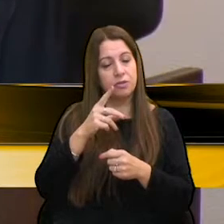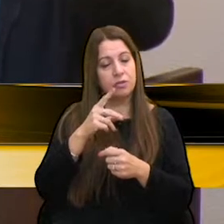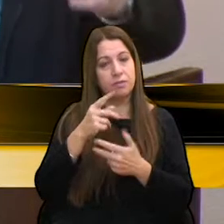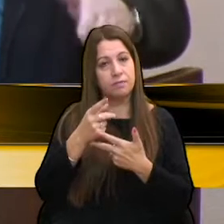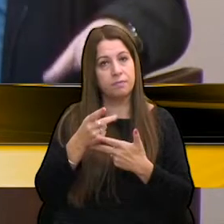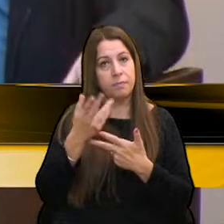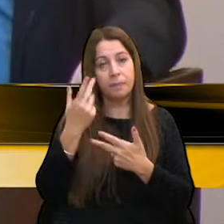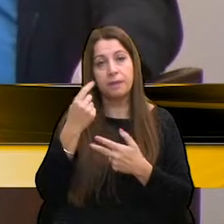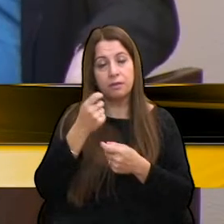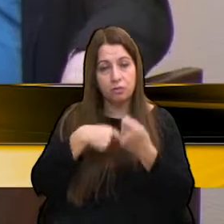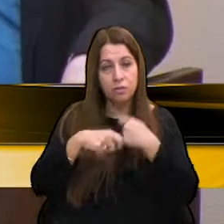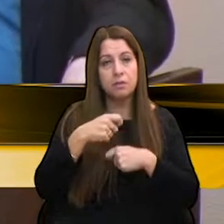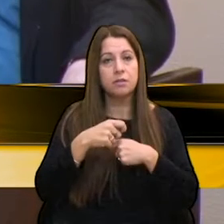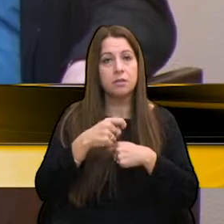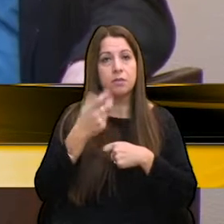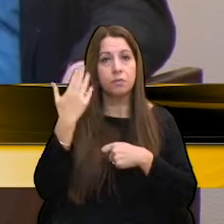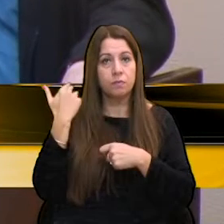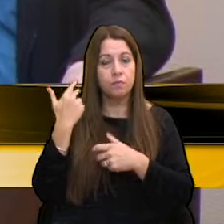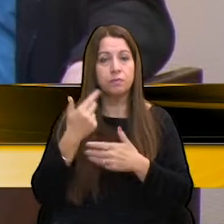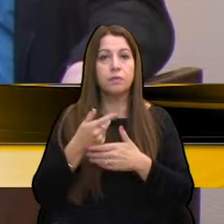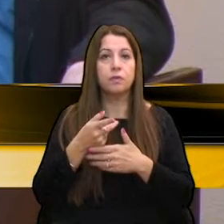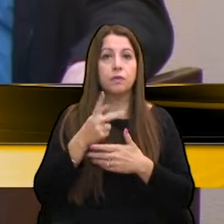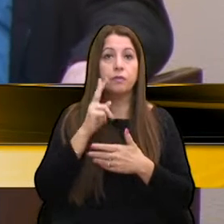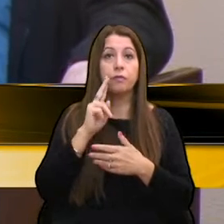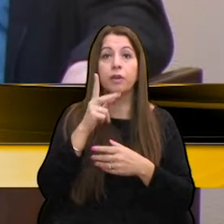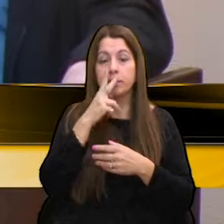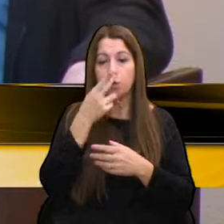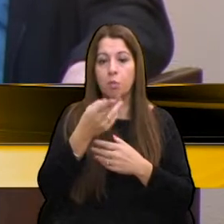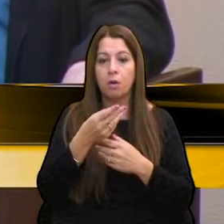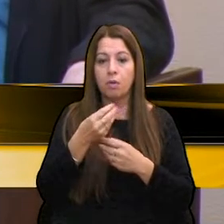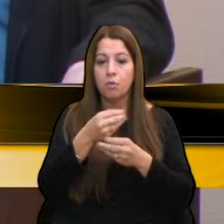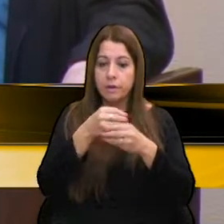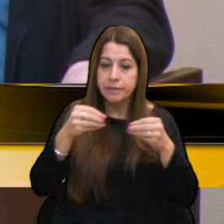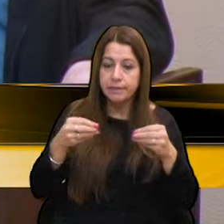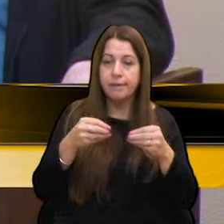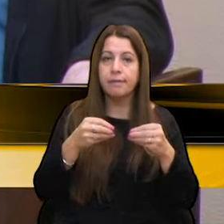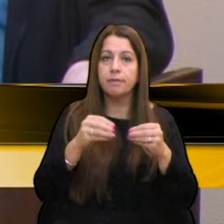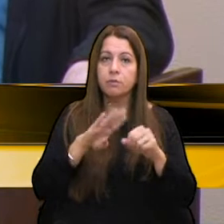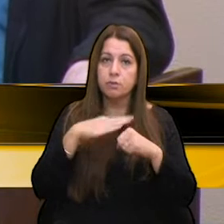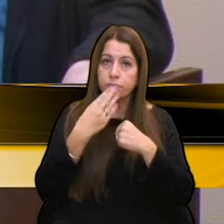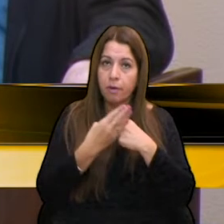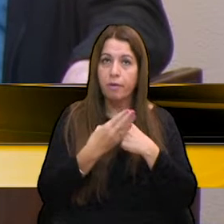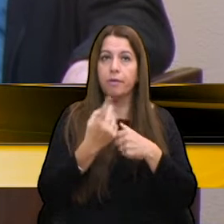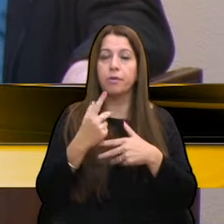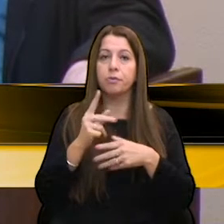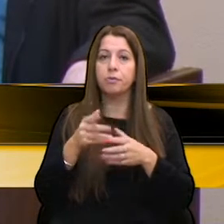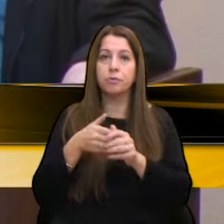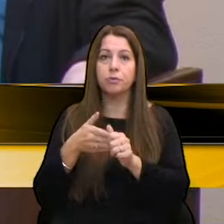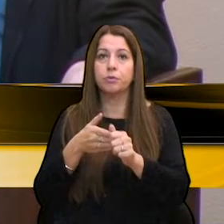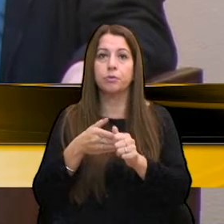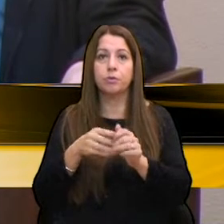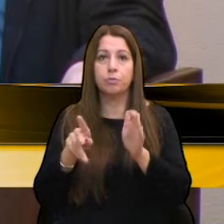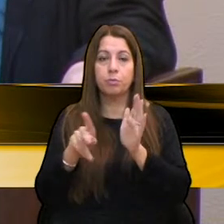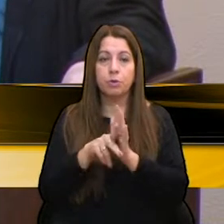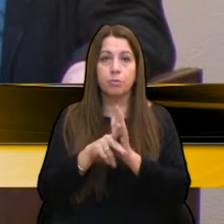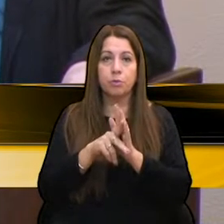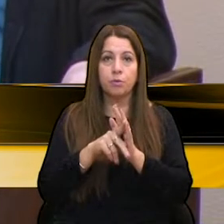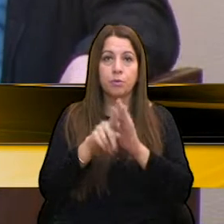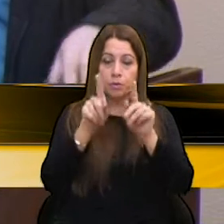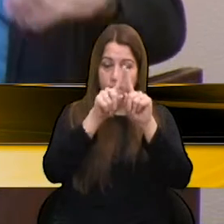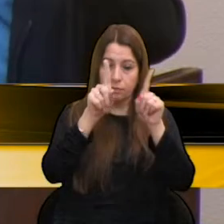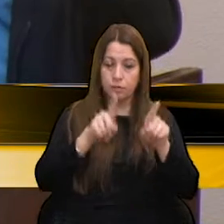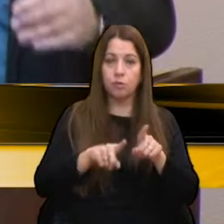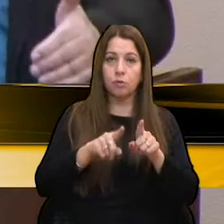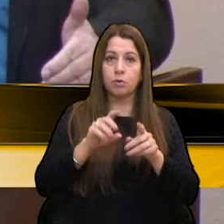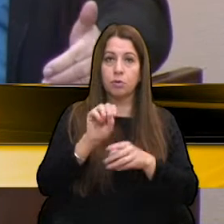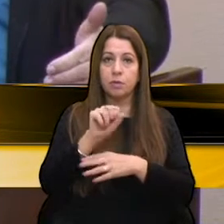foi assim com relação às desapropriações, né, todas elas conduzidas pelos próprios servidores do Samai,